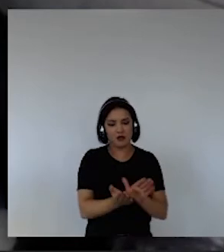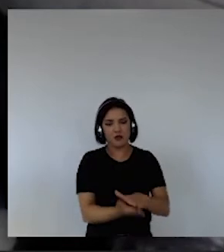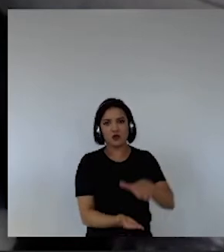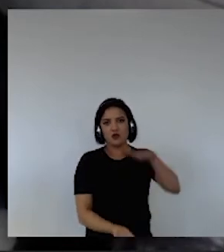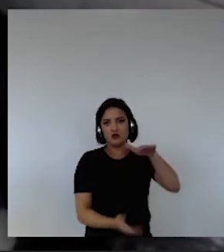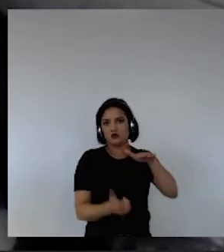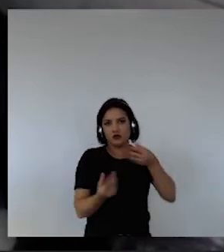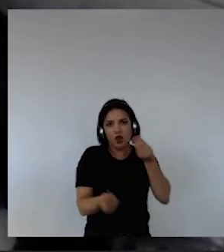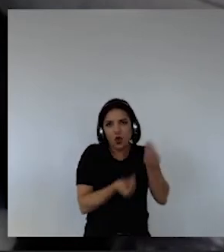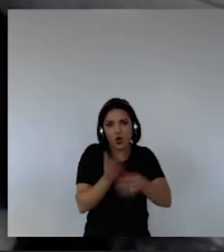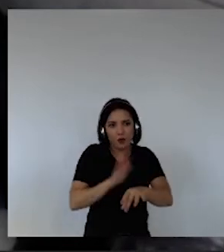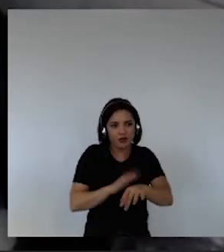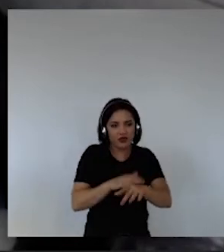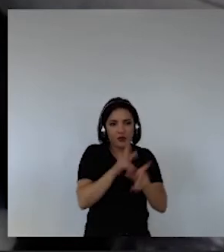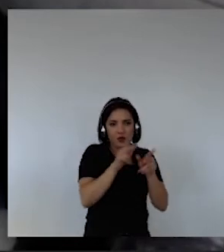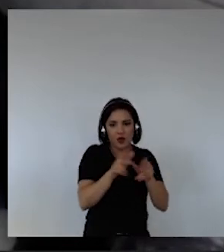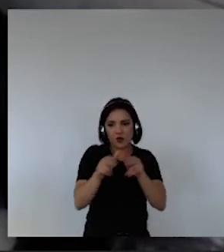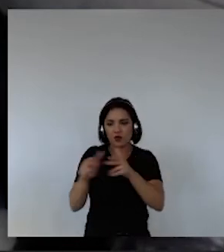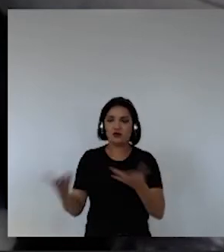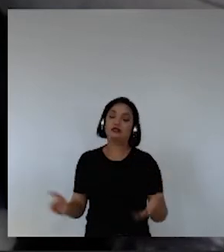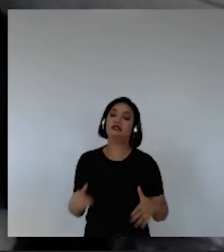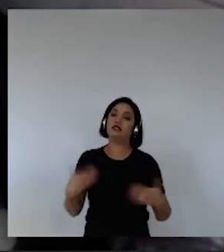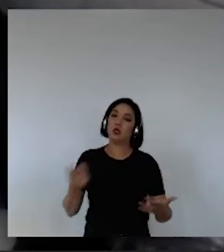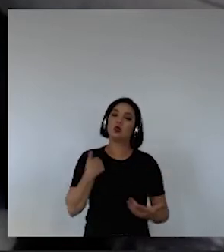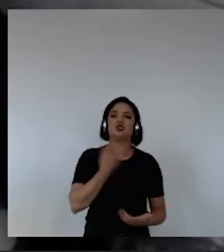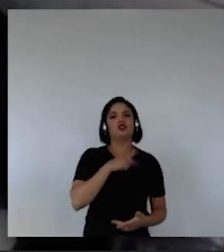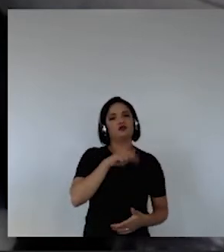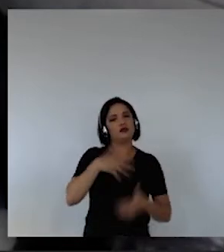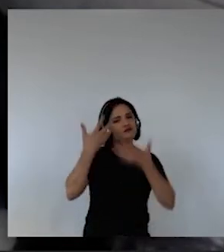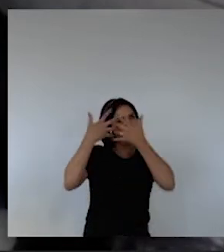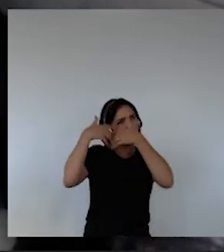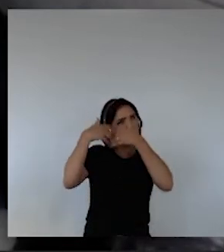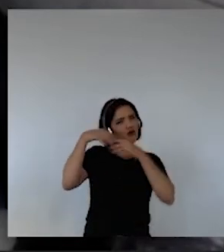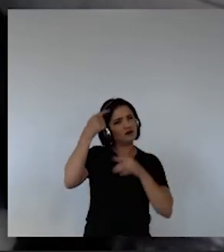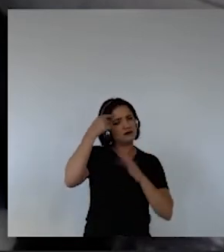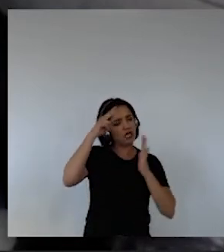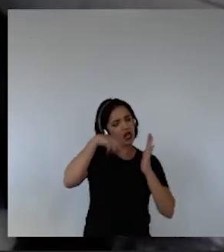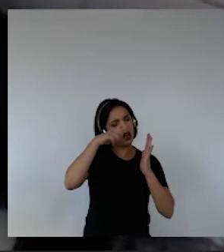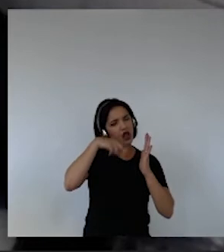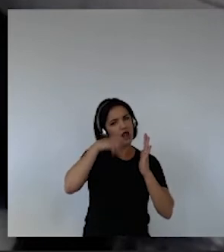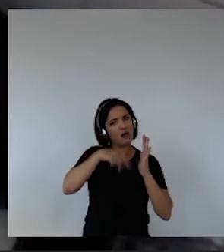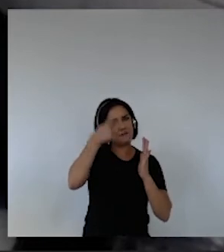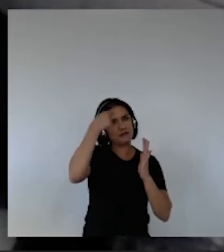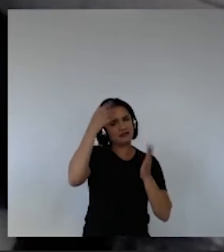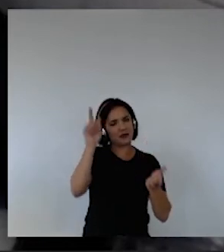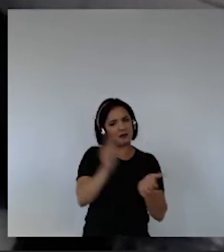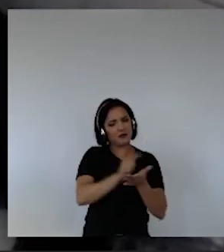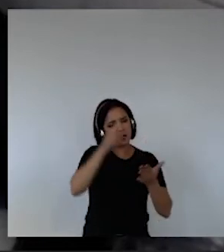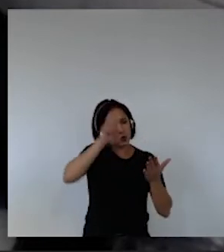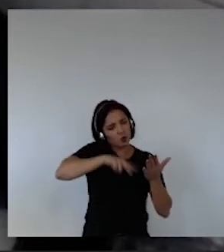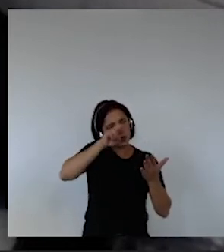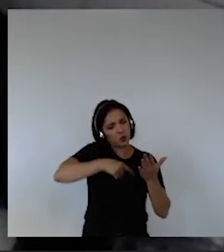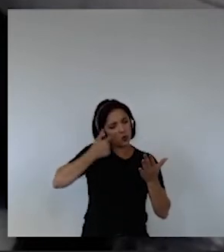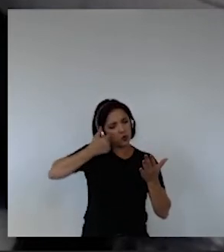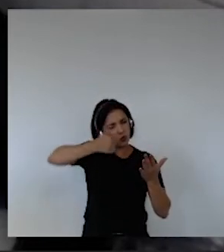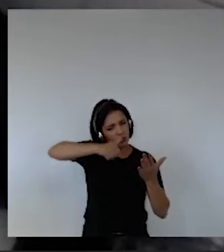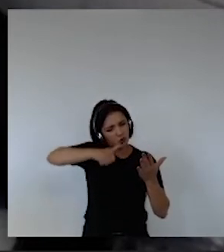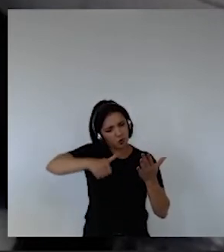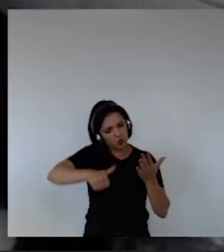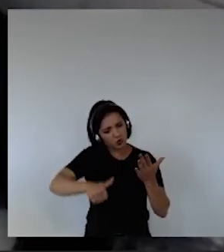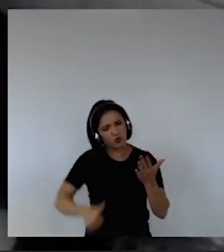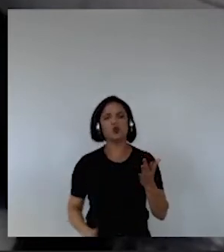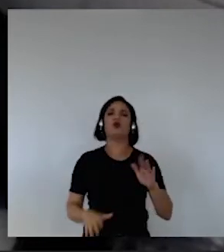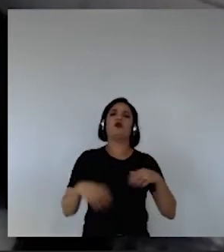tempo. E a análise desses contratos demandará reflexão, leitura de muito papel, muitos documentos